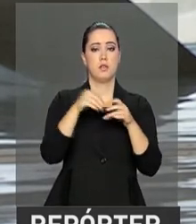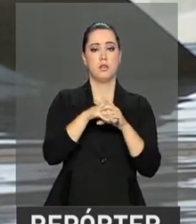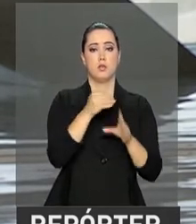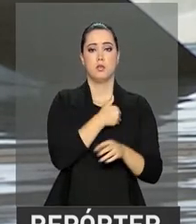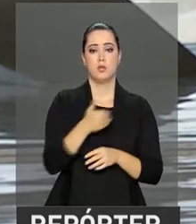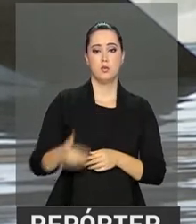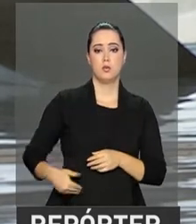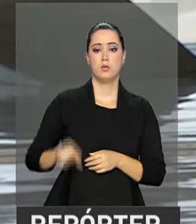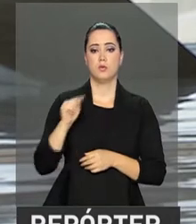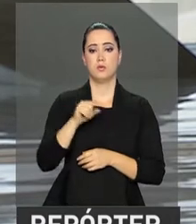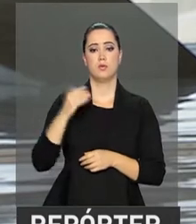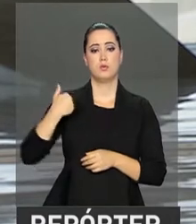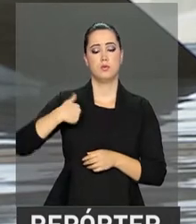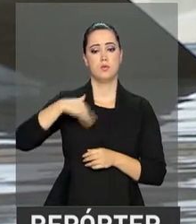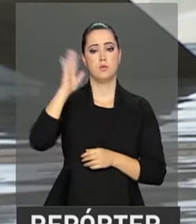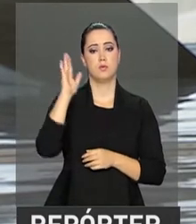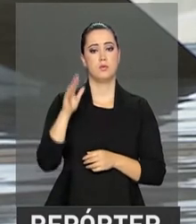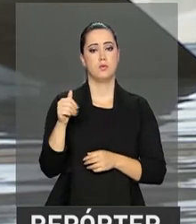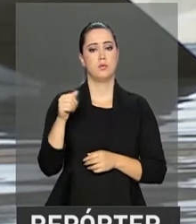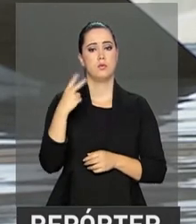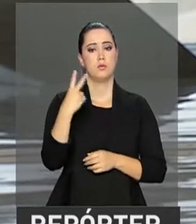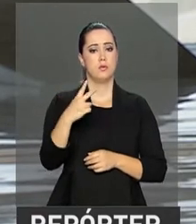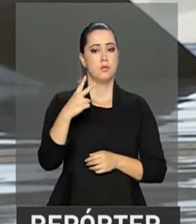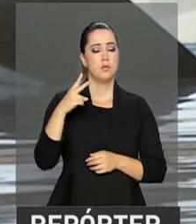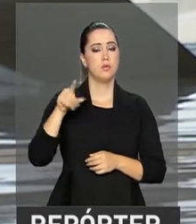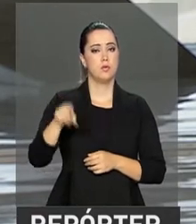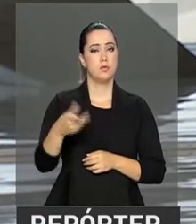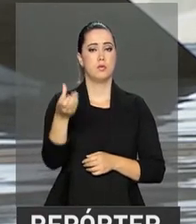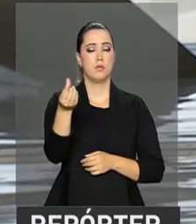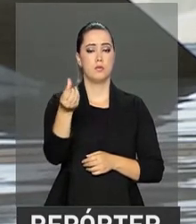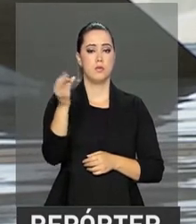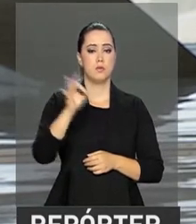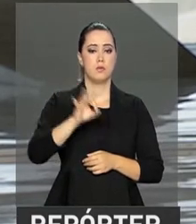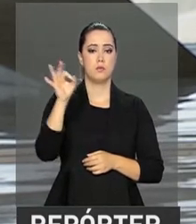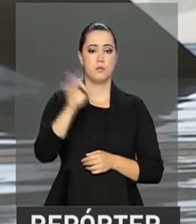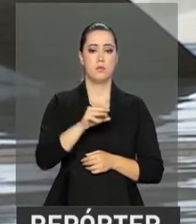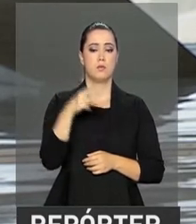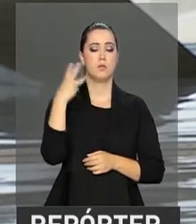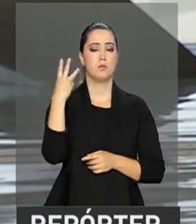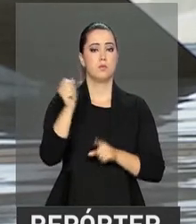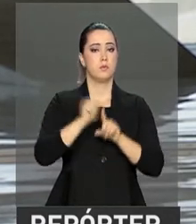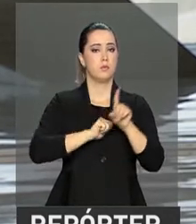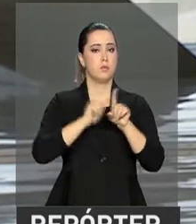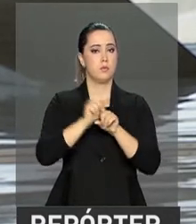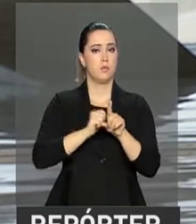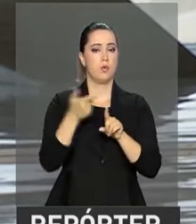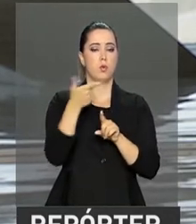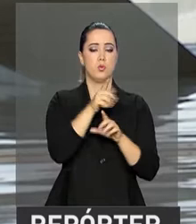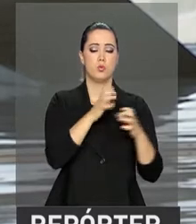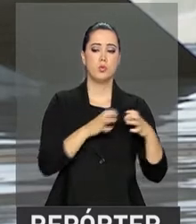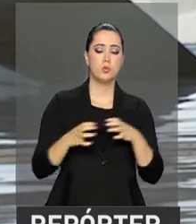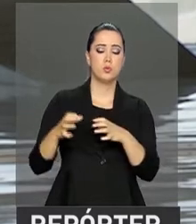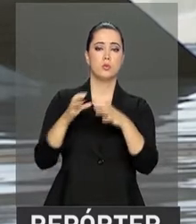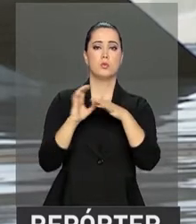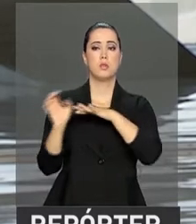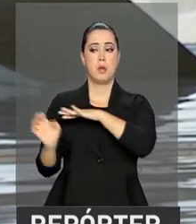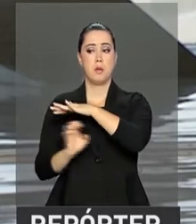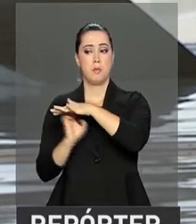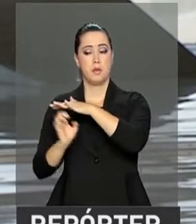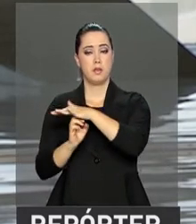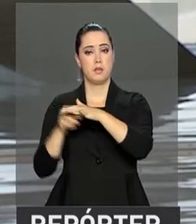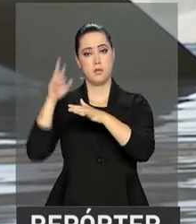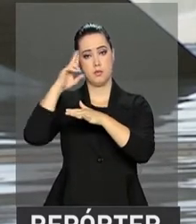setor e apresentou uma elevação de 2,6 por cento no trimestre os demais são empregadores e empregados